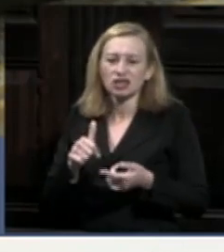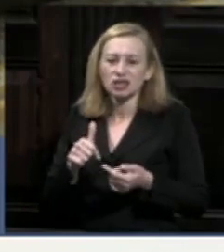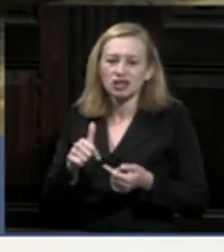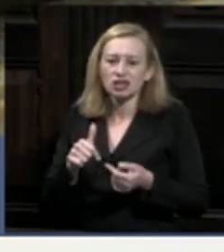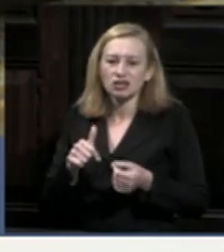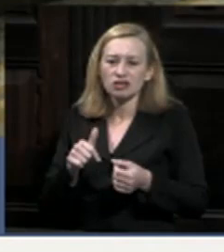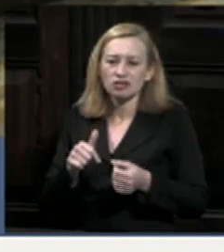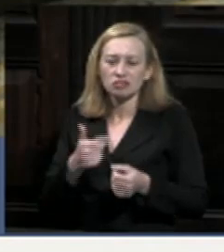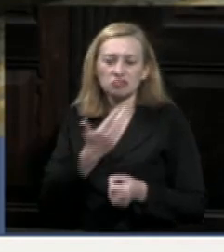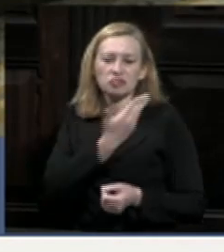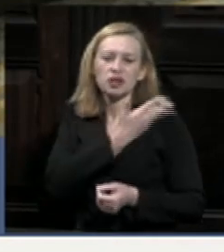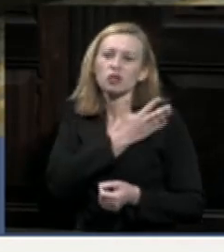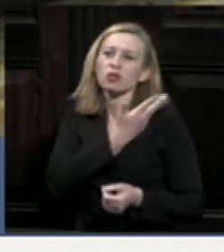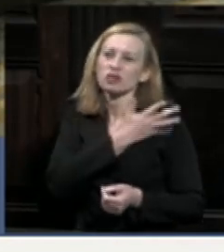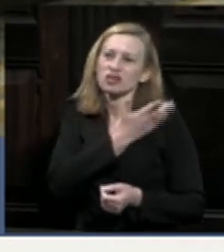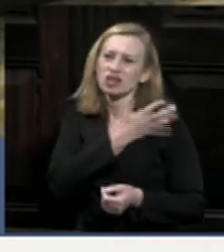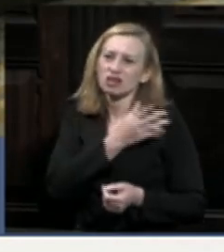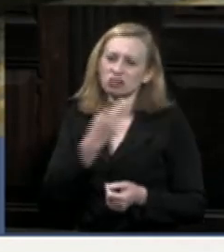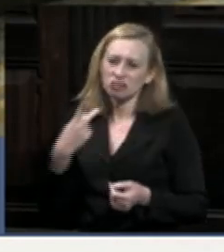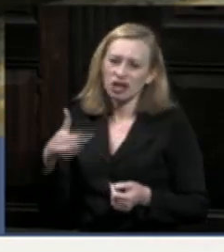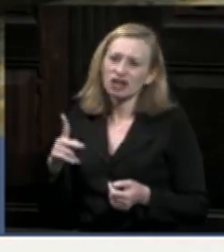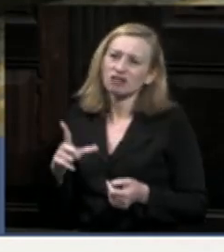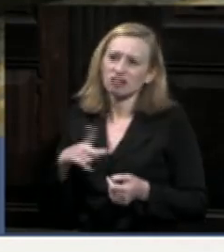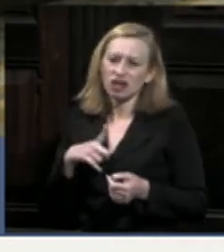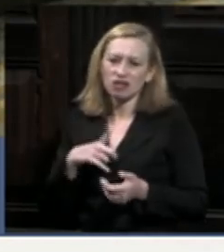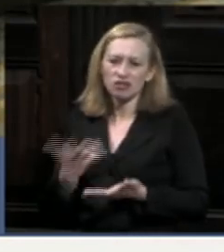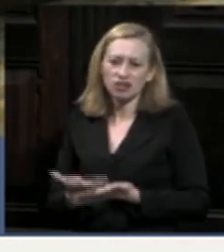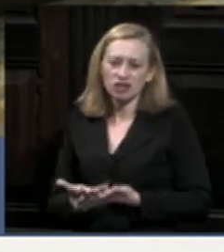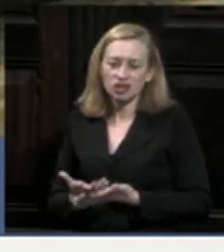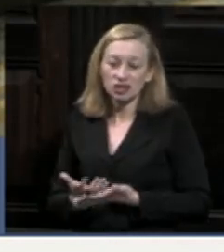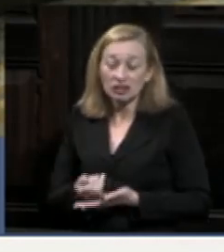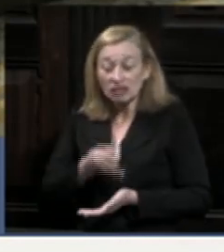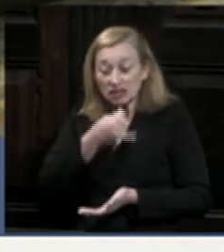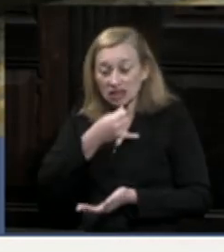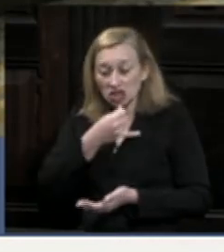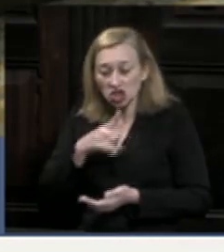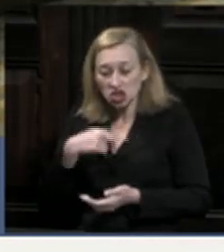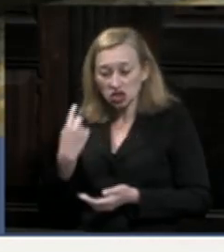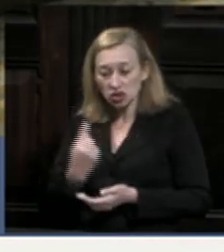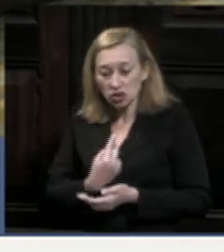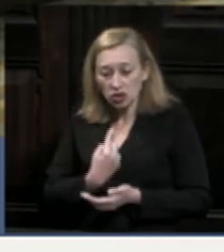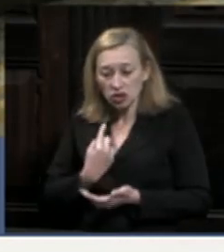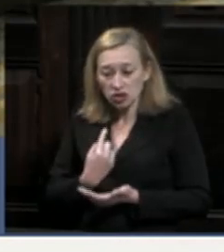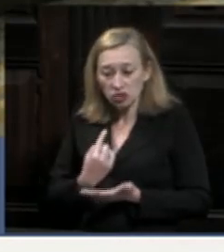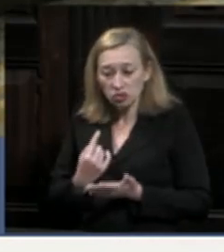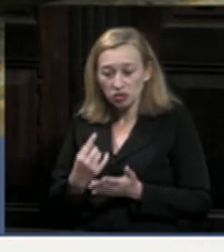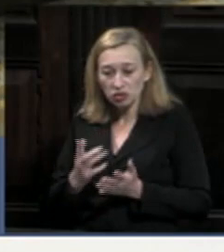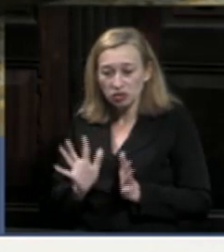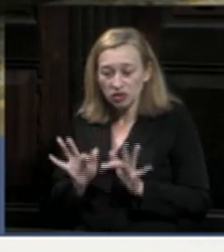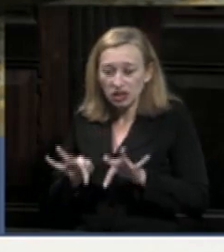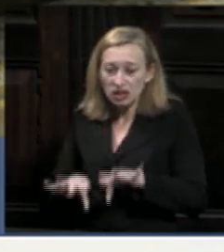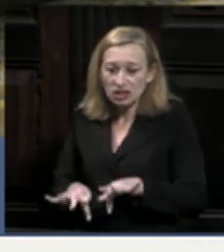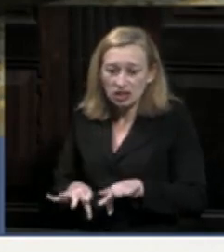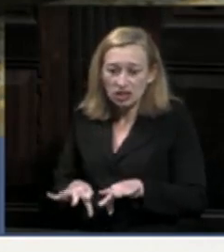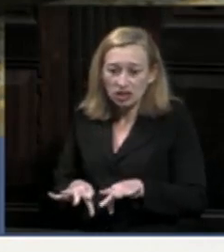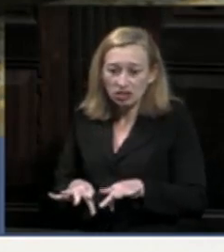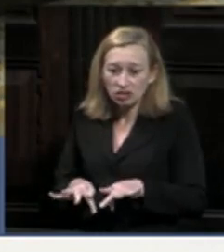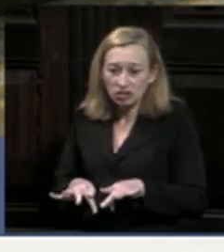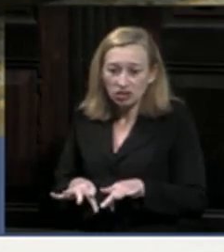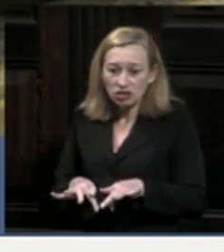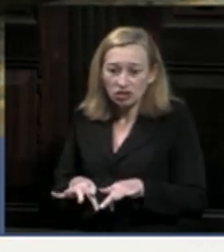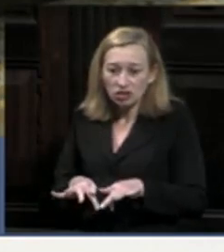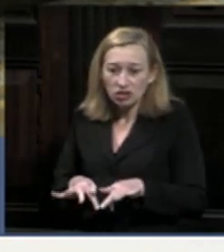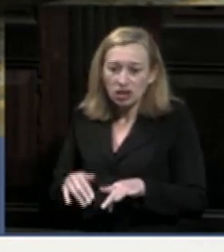profundamente que a gente está se encaminhando para o final da sessão a primeira